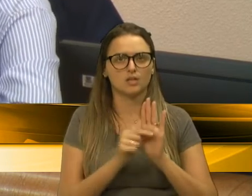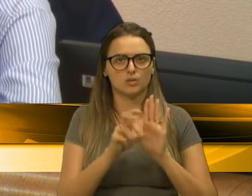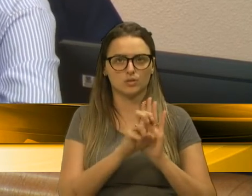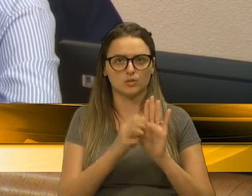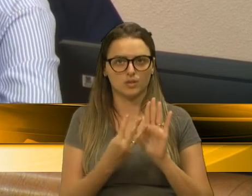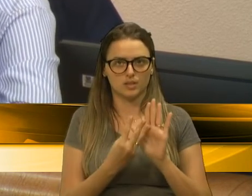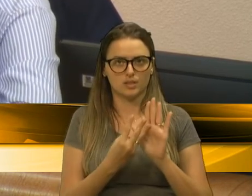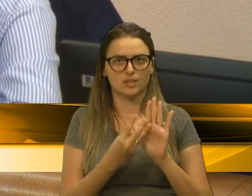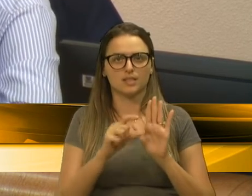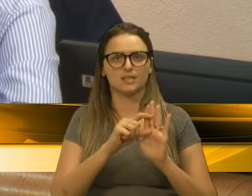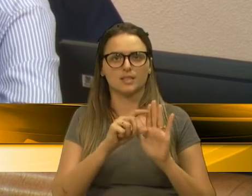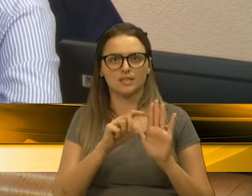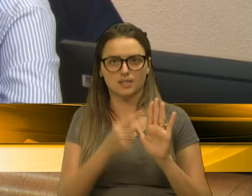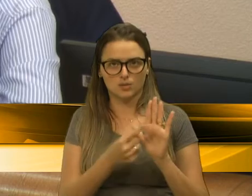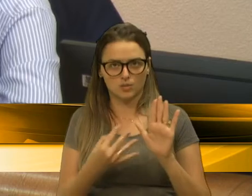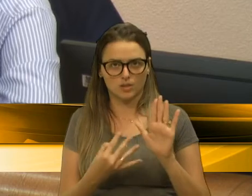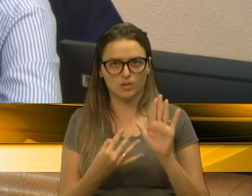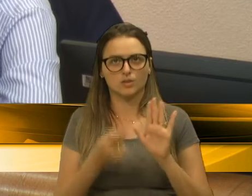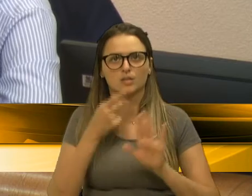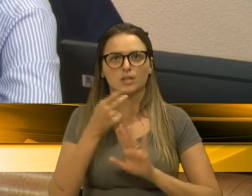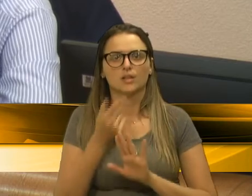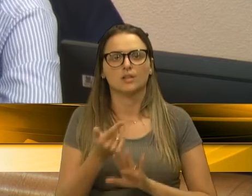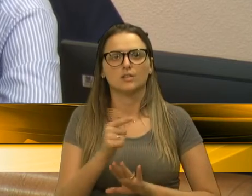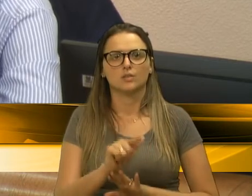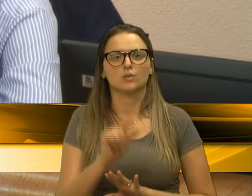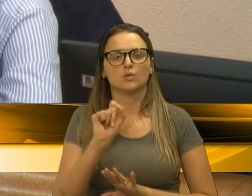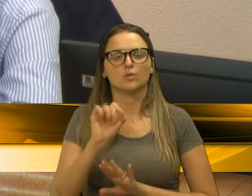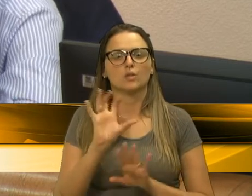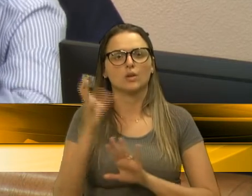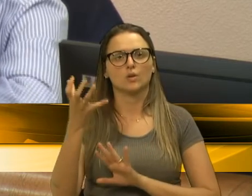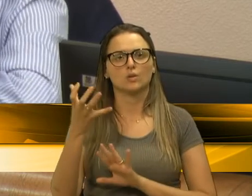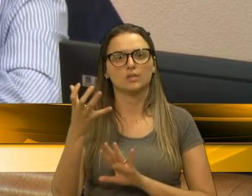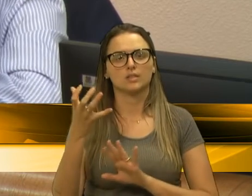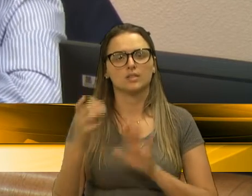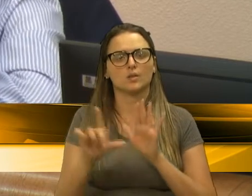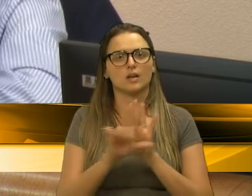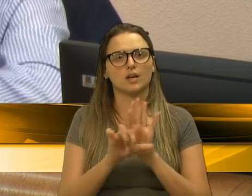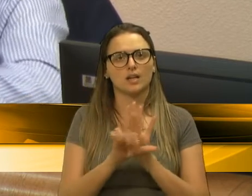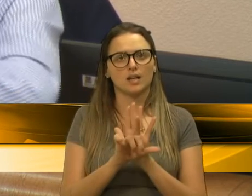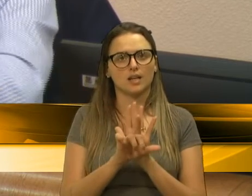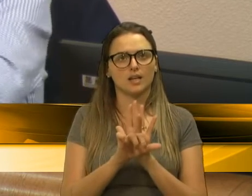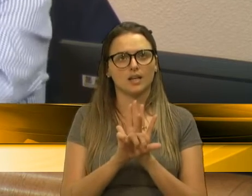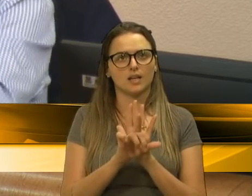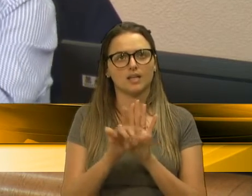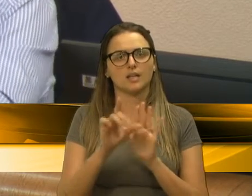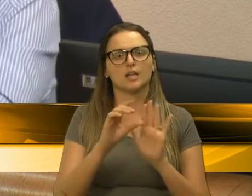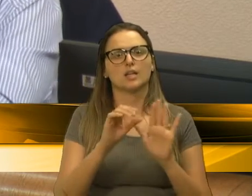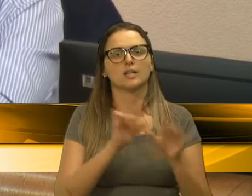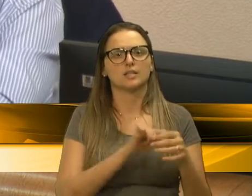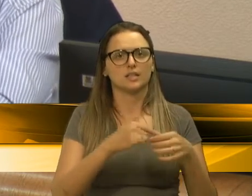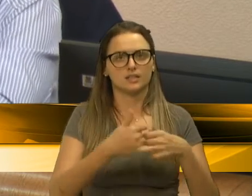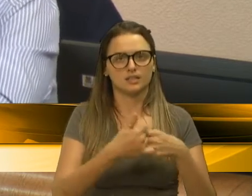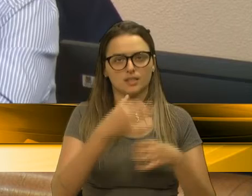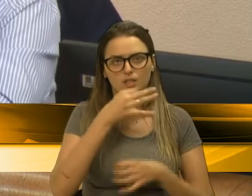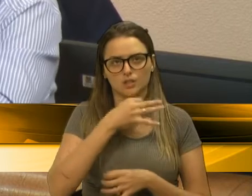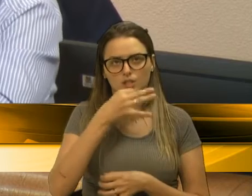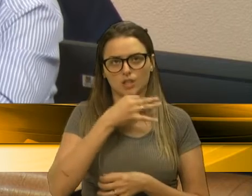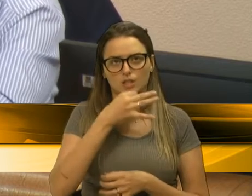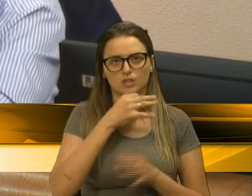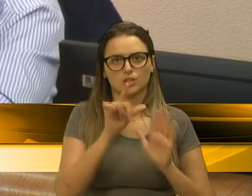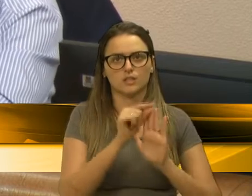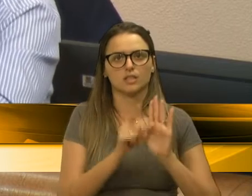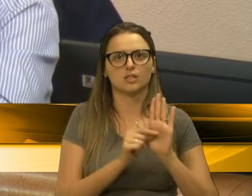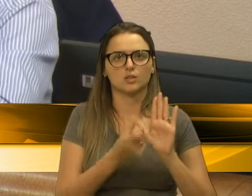inciso 14, reproduz integralmente o comando contido na Lei Maior. A Lei Orgânica Municipal de Caxias do Sul, em seu